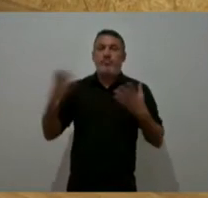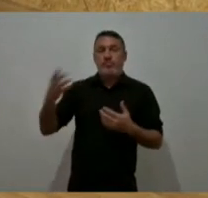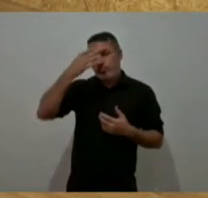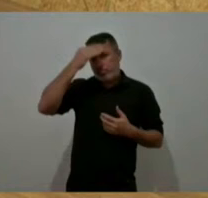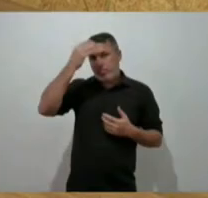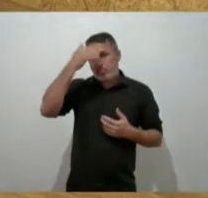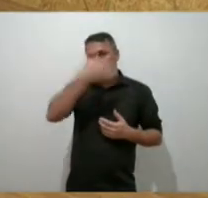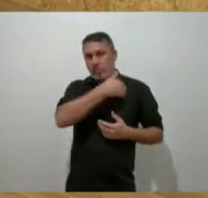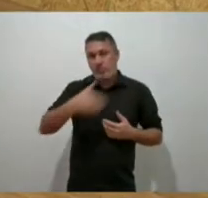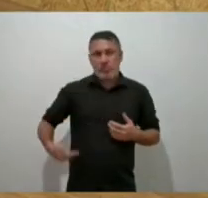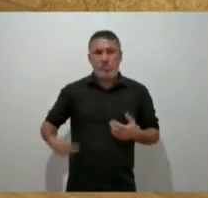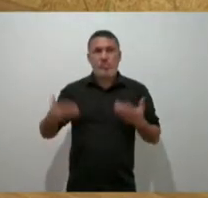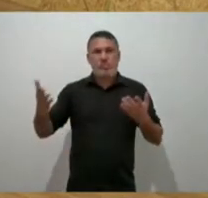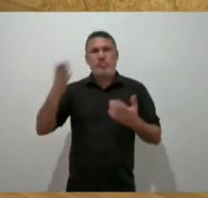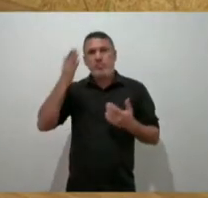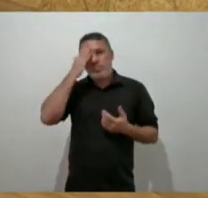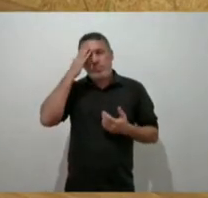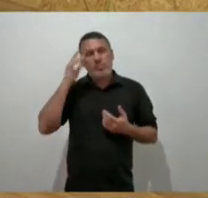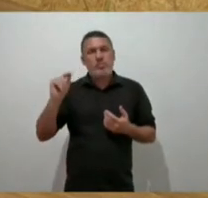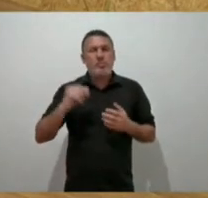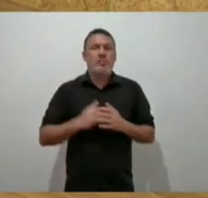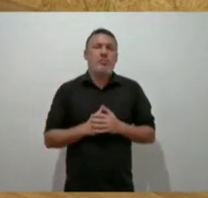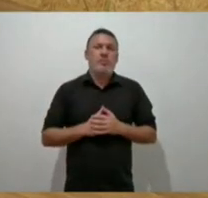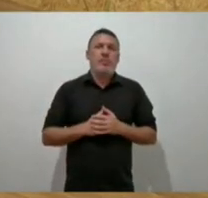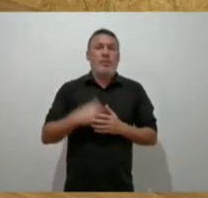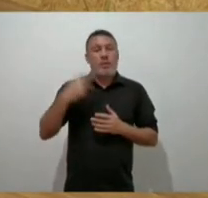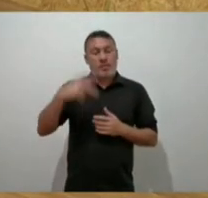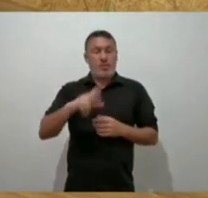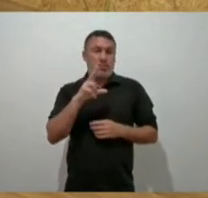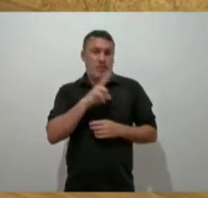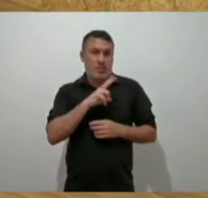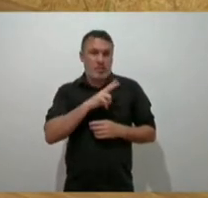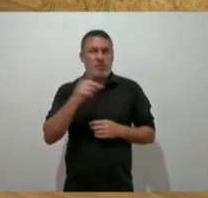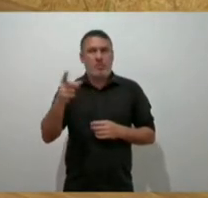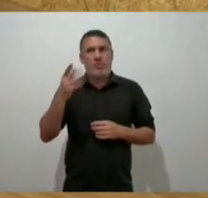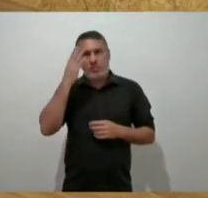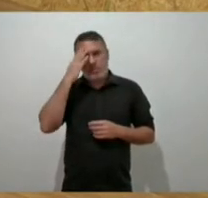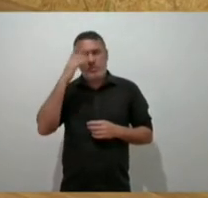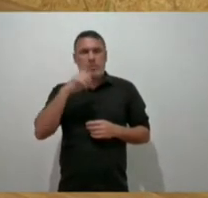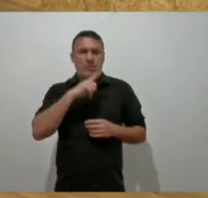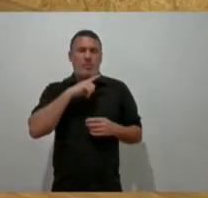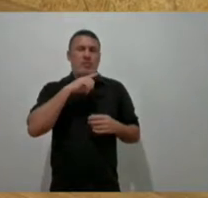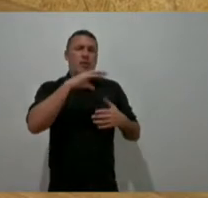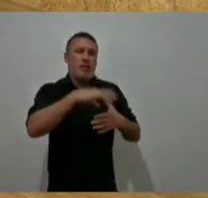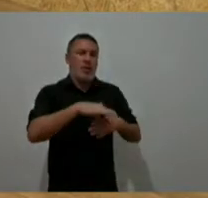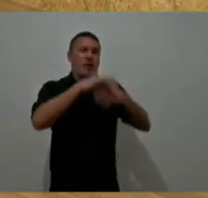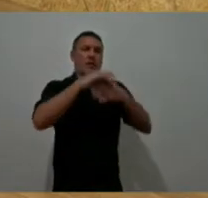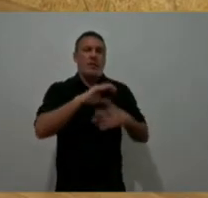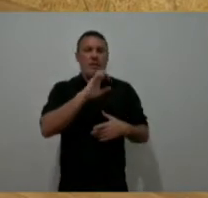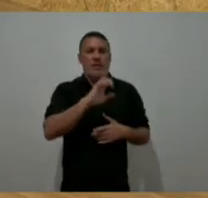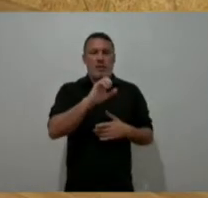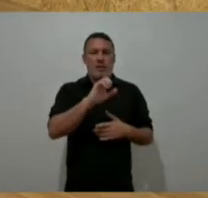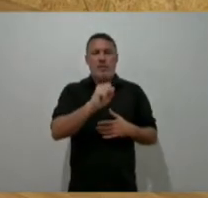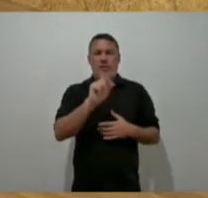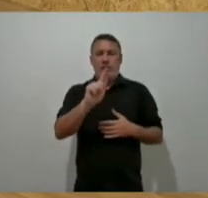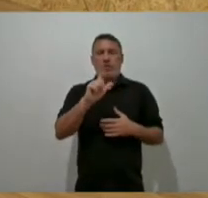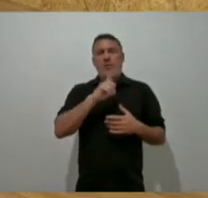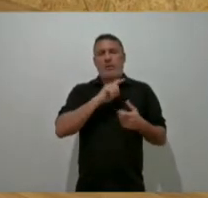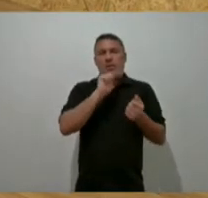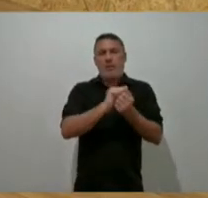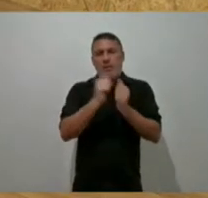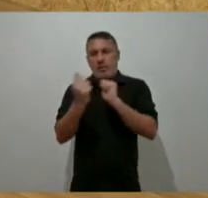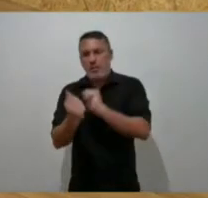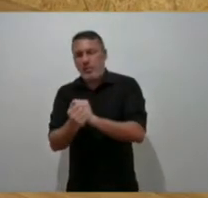o setor privado tem liderado essa agenda de ESG, tem se adaptado a essas mudanças. Eu queria que você fizesse